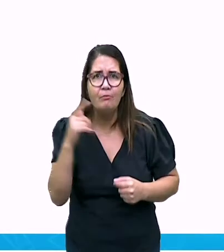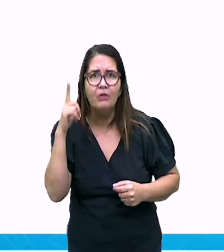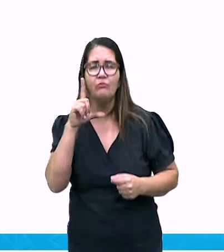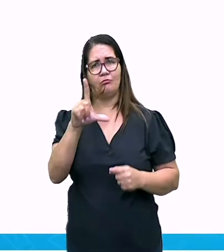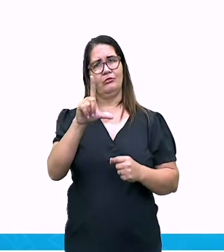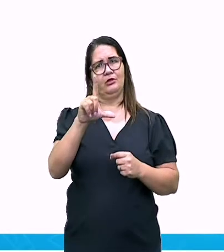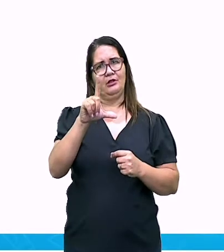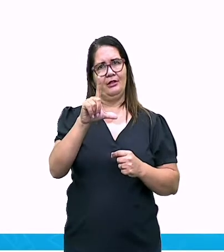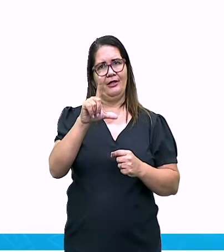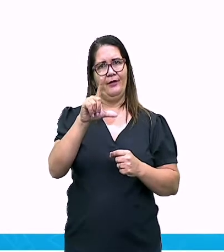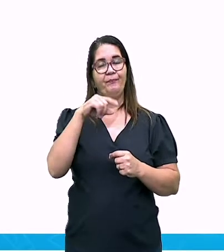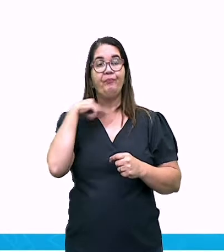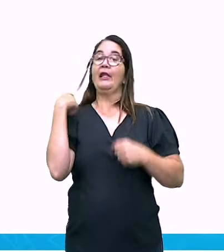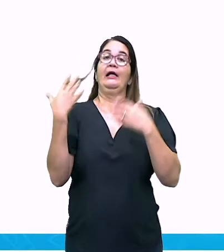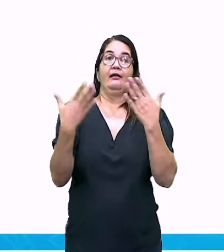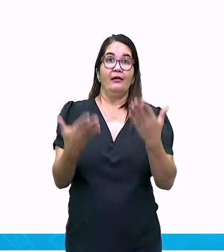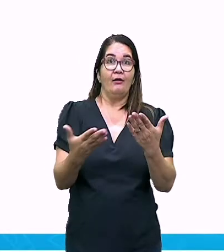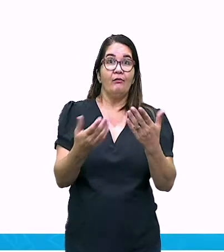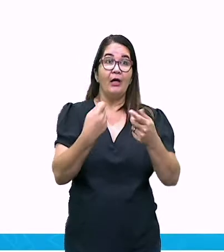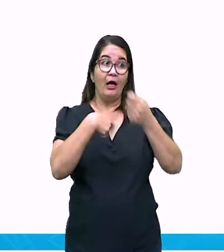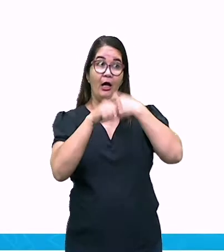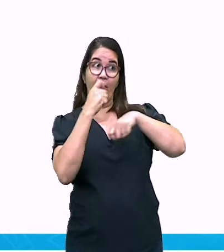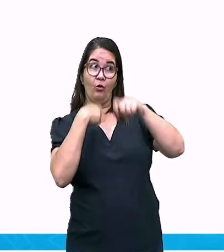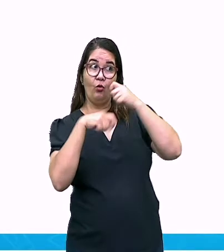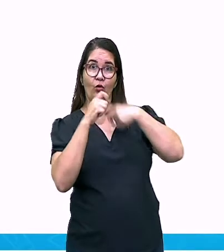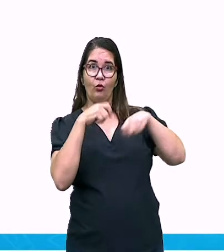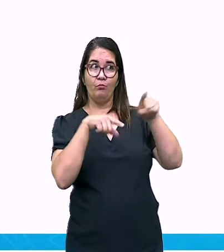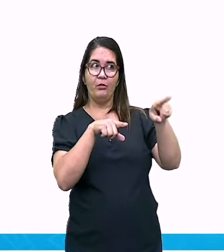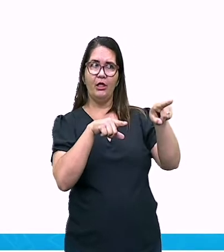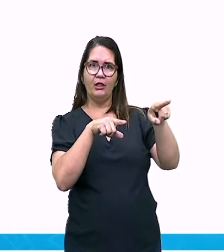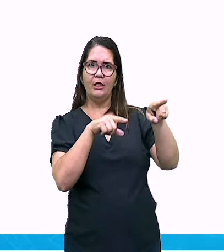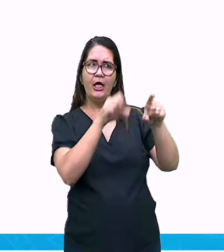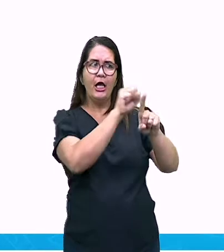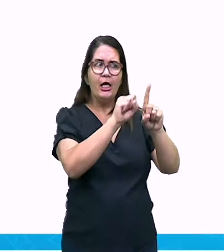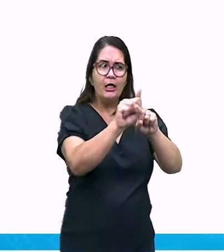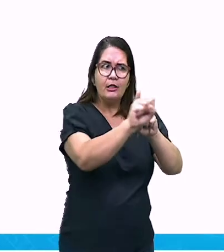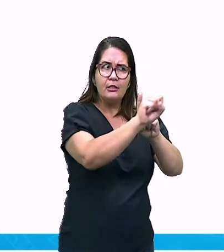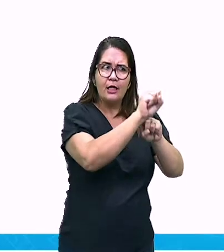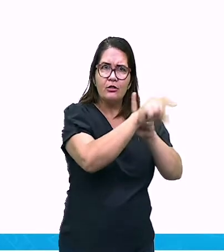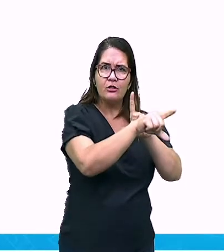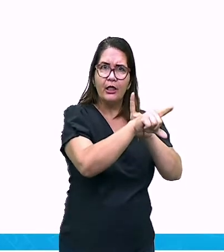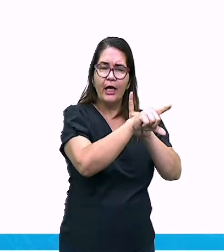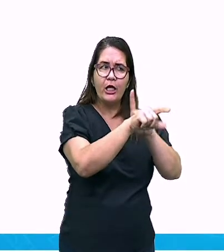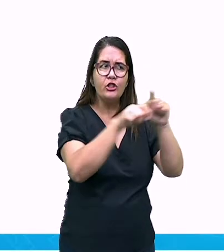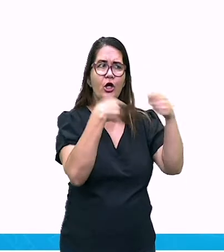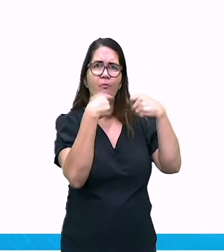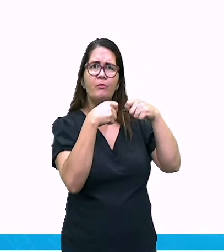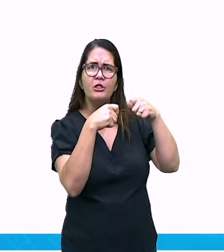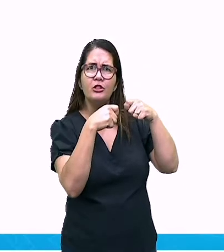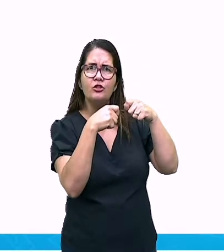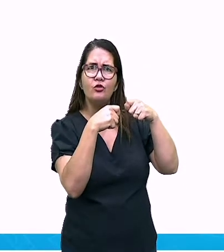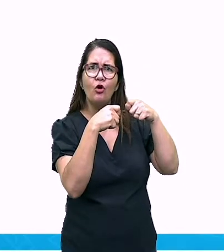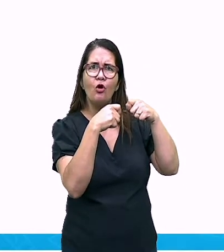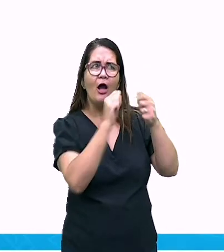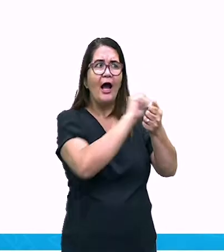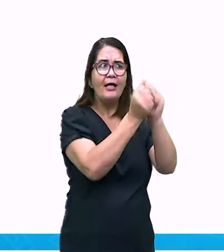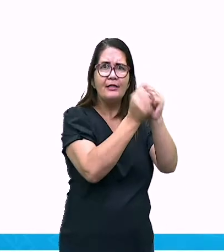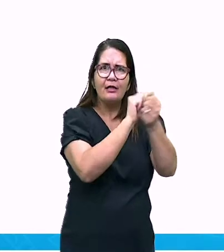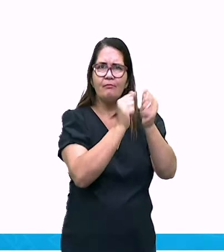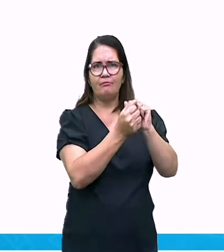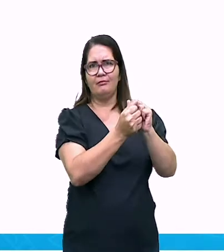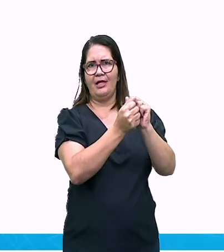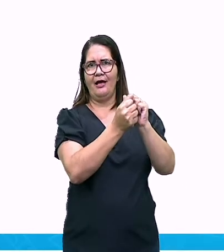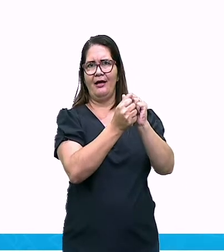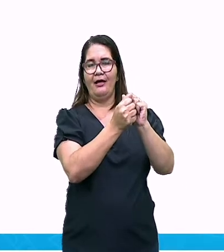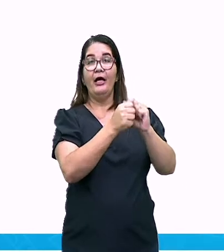recursos do grupo estava voltada para esse objetivo. Então, outra coisa que nós estamos aprendendo agora.